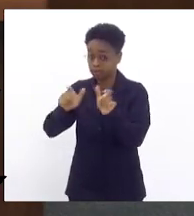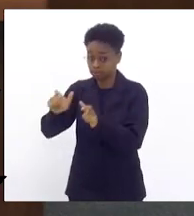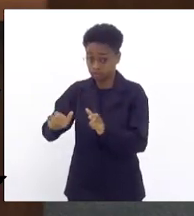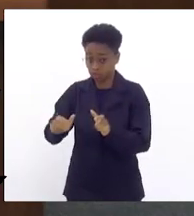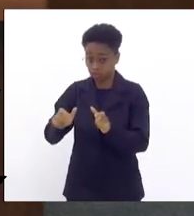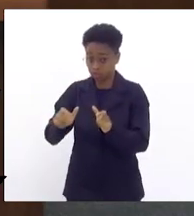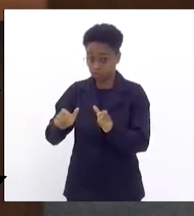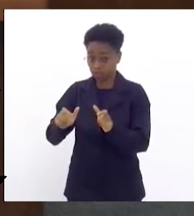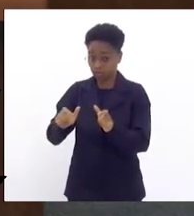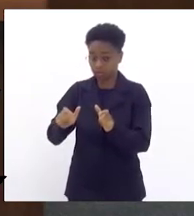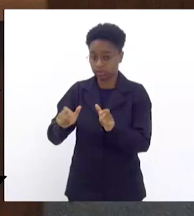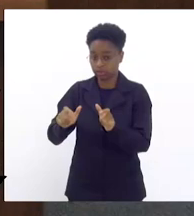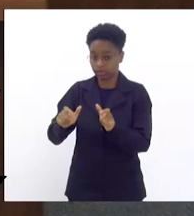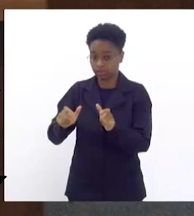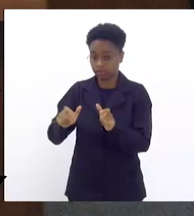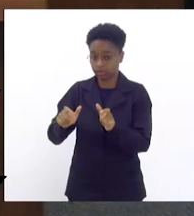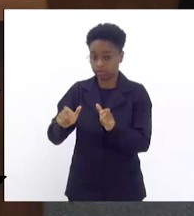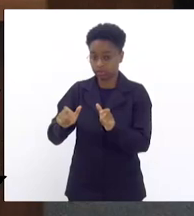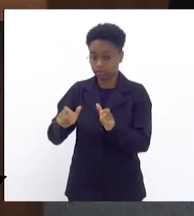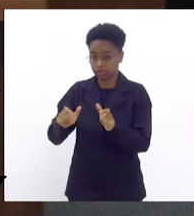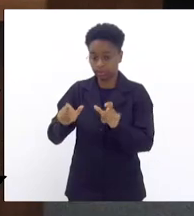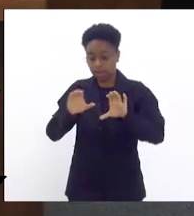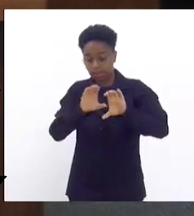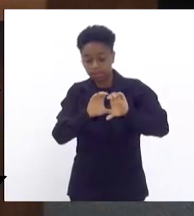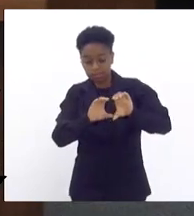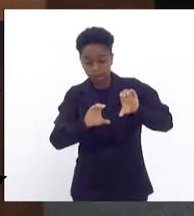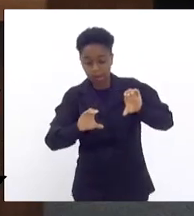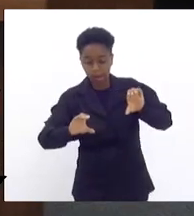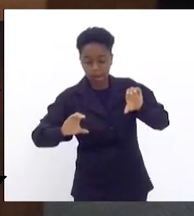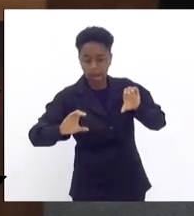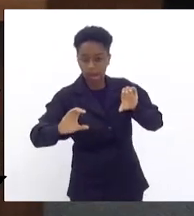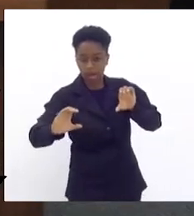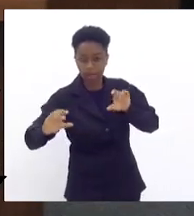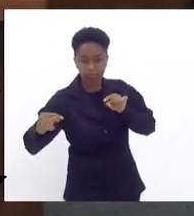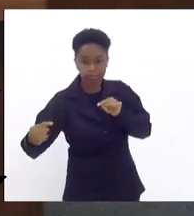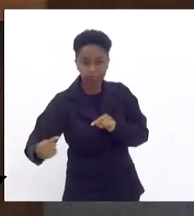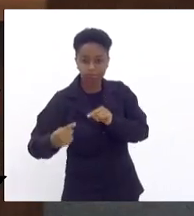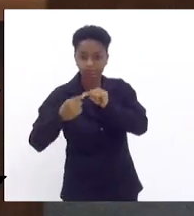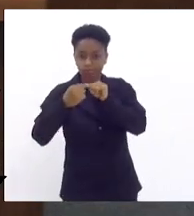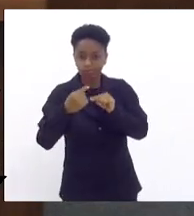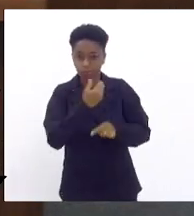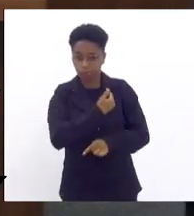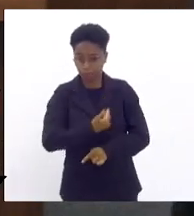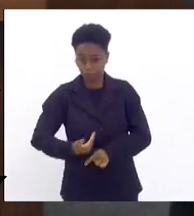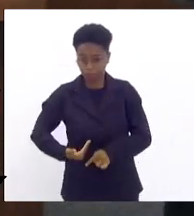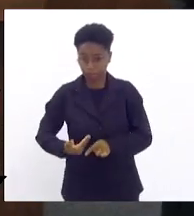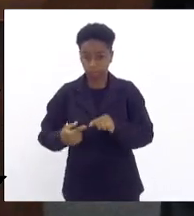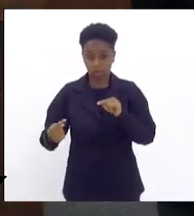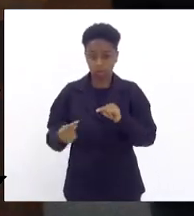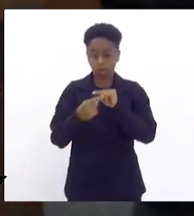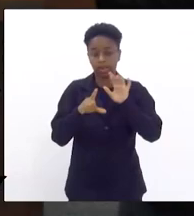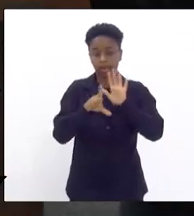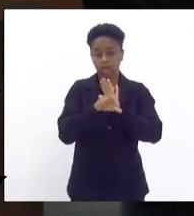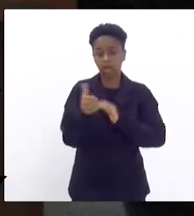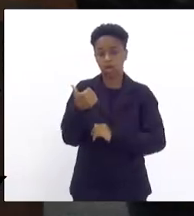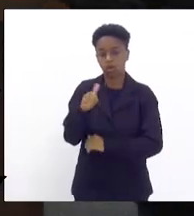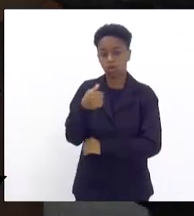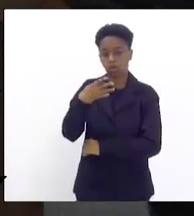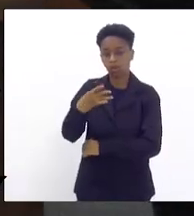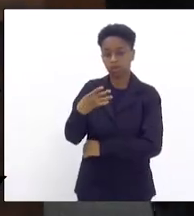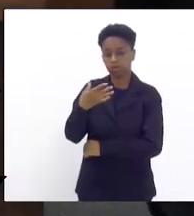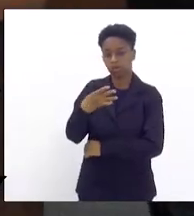ligação da sua rede de esgoto na rede pública, segundo, conforme a Lei 11.445,